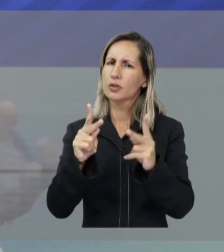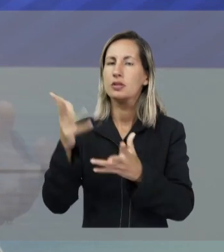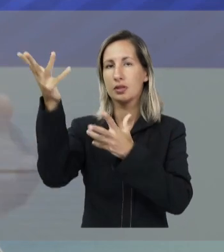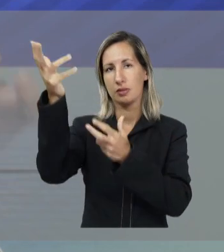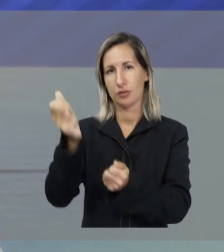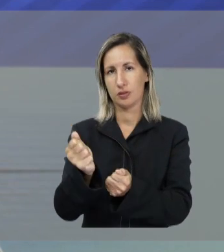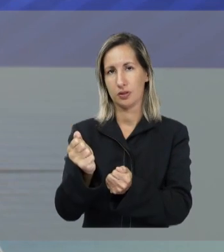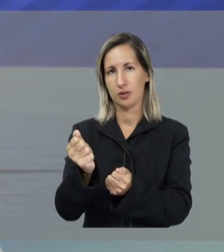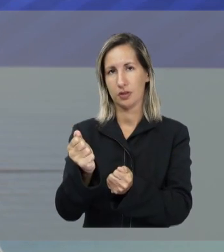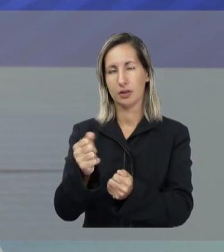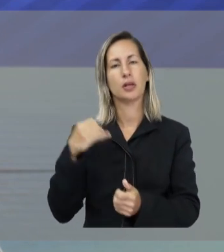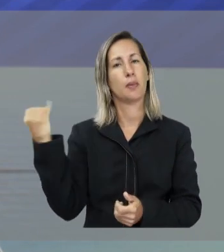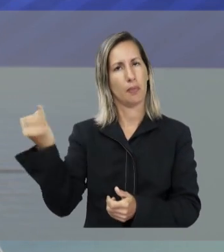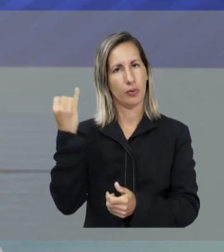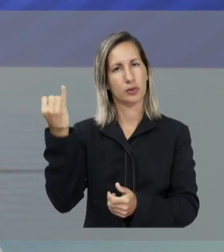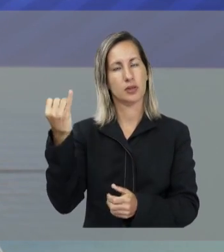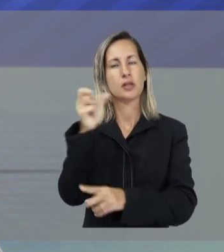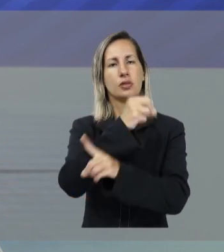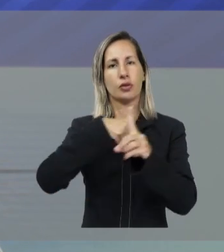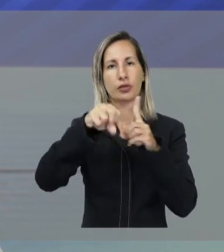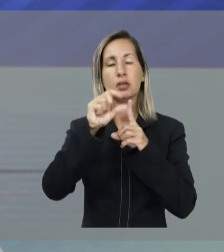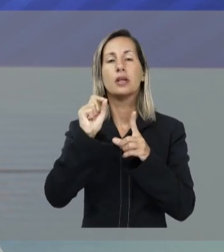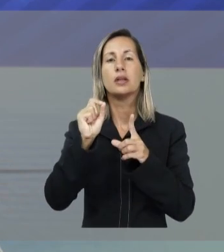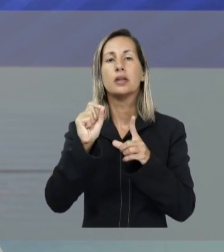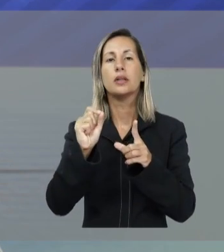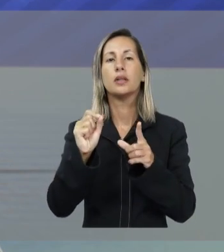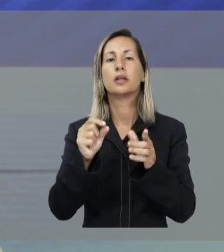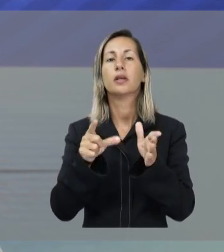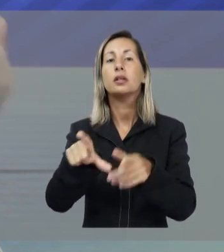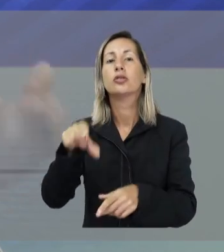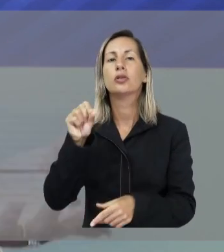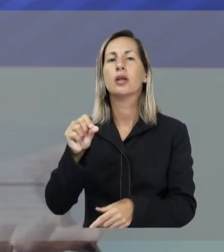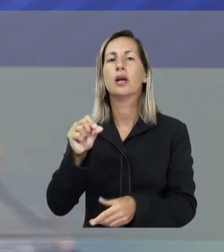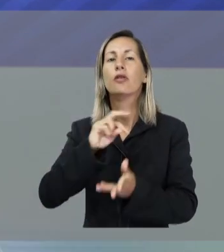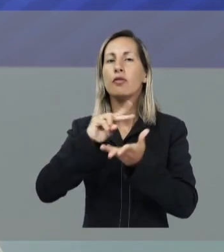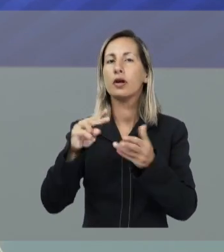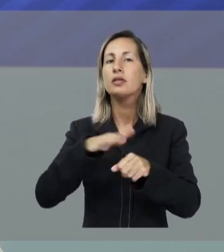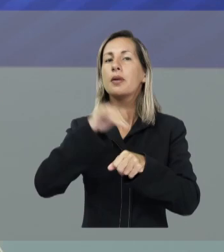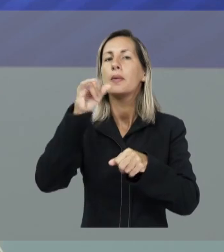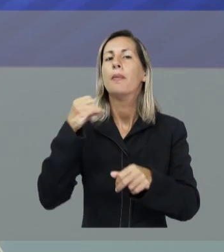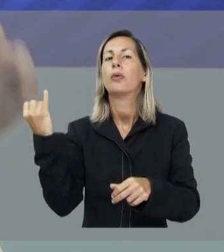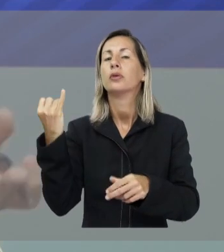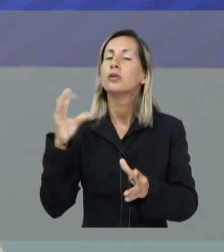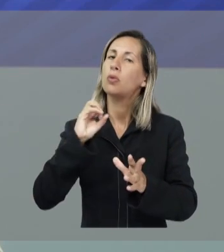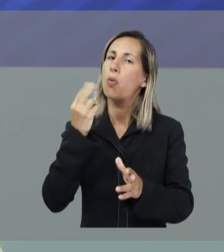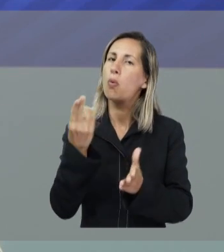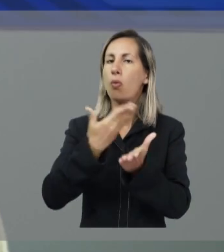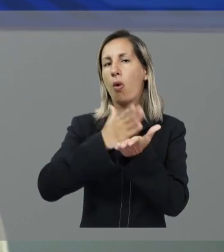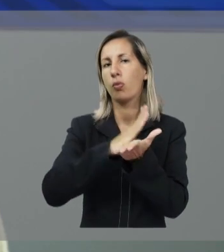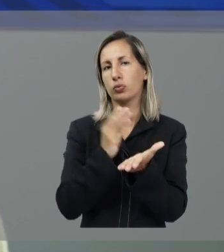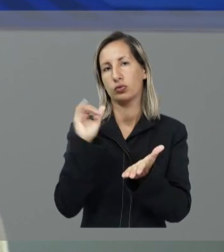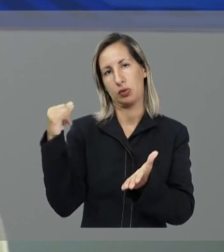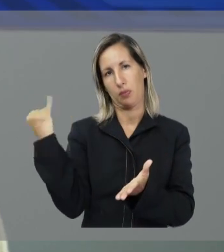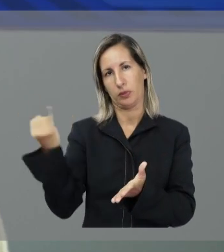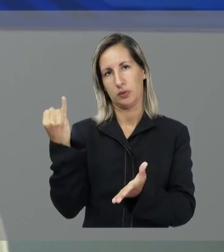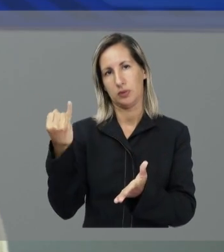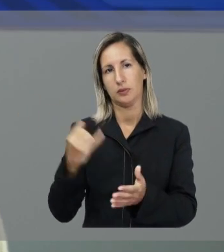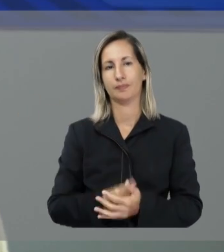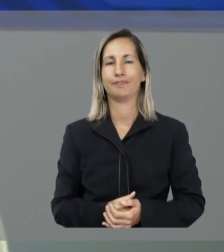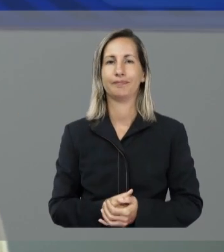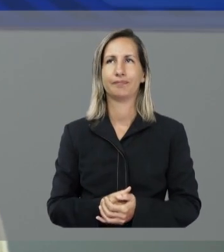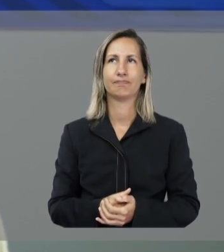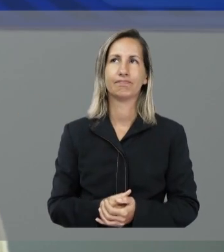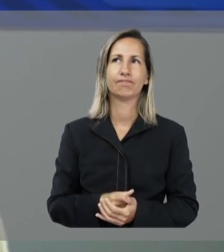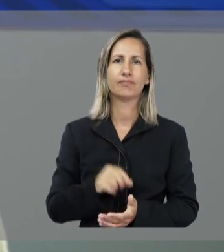foram sancionados de grande importância para a sociedade. Tem como destacar um dos mais importantes ou alguns dos mais importantes? Eu tenho,